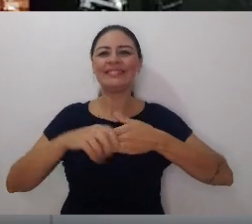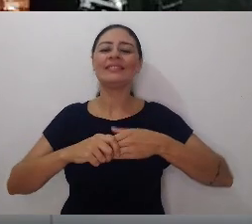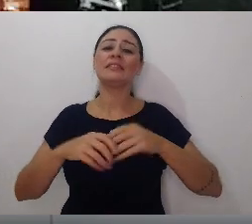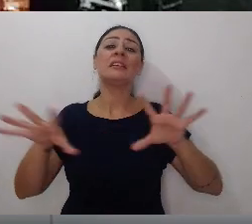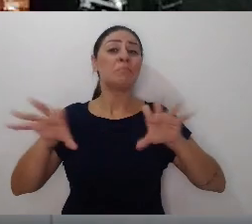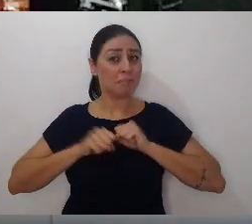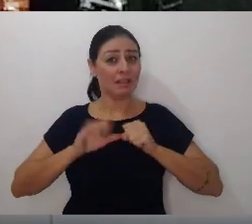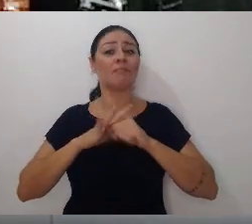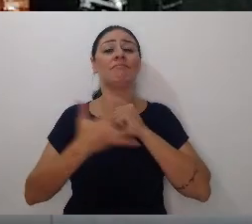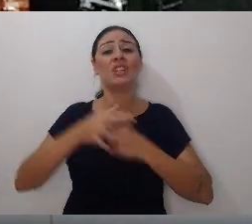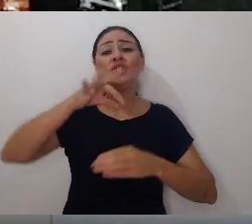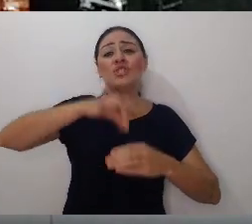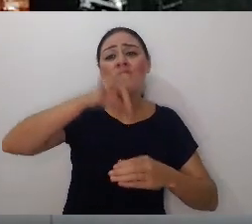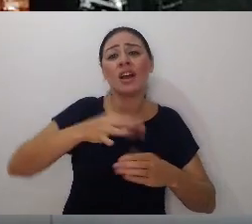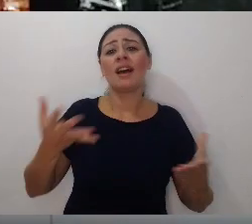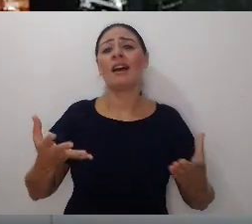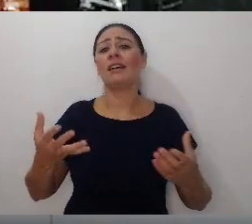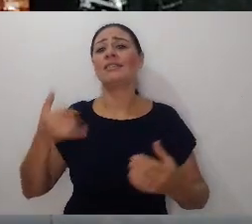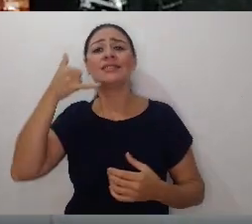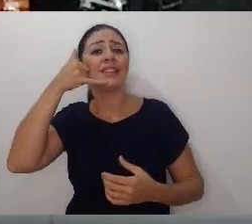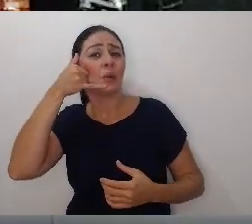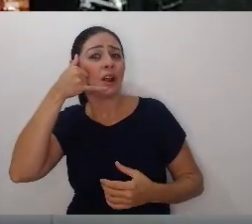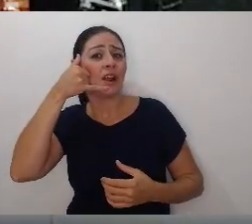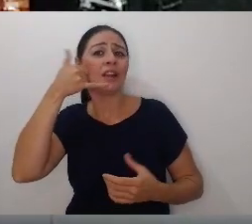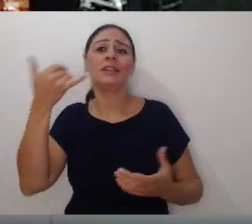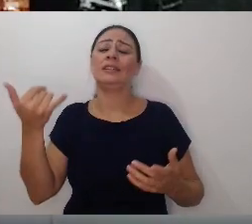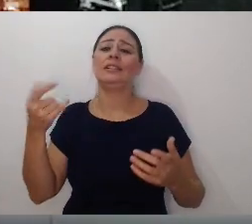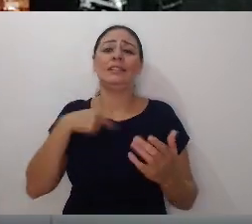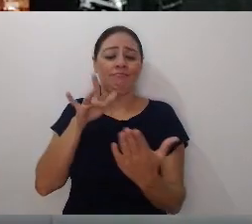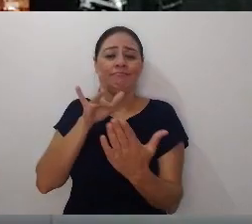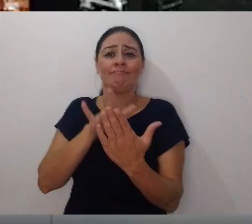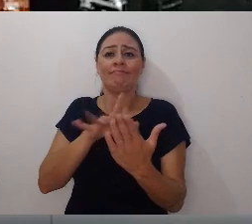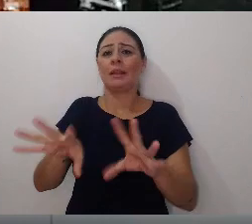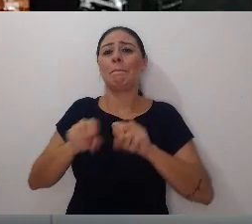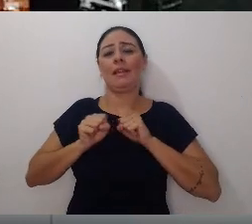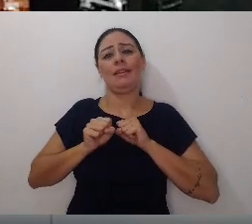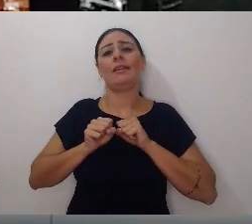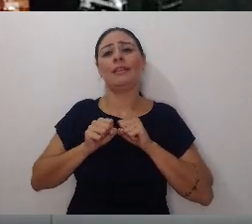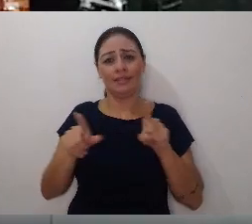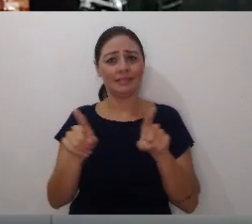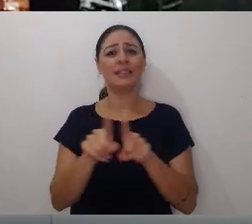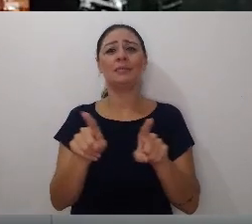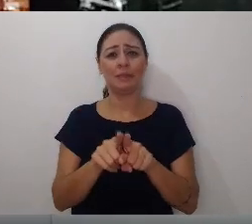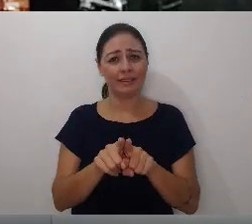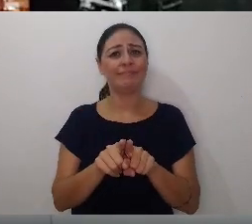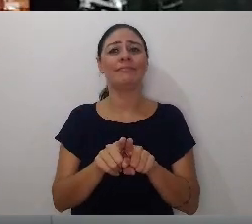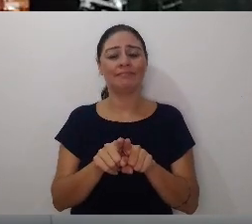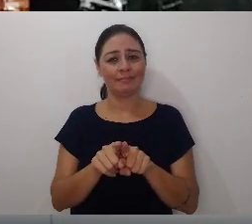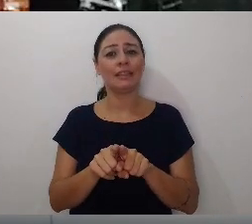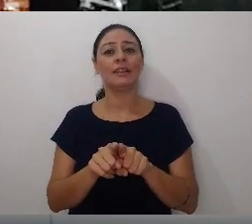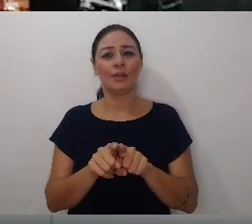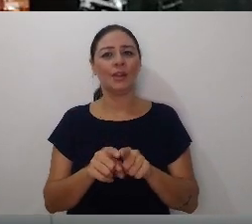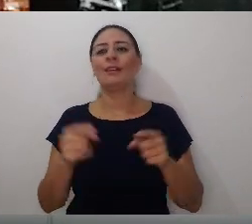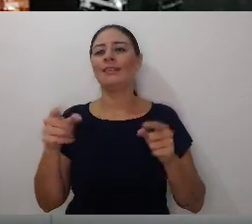da criança, do bebezinho, ele pega pela boca através de chave dos pais, através de celular dos pais, ele